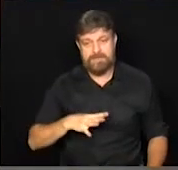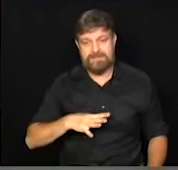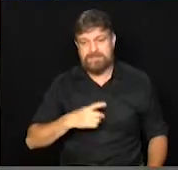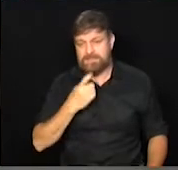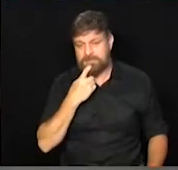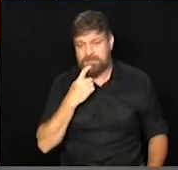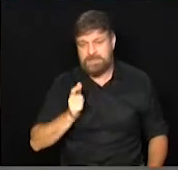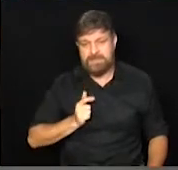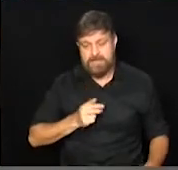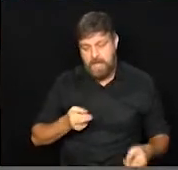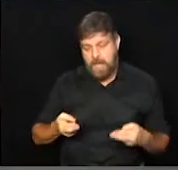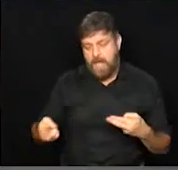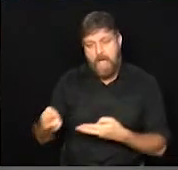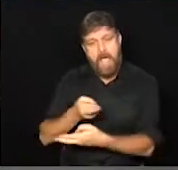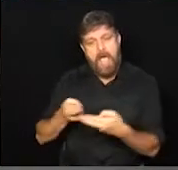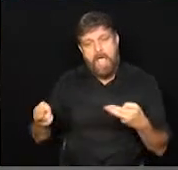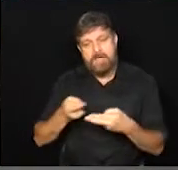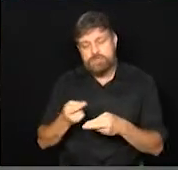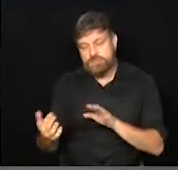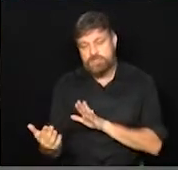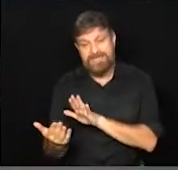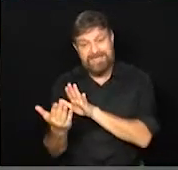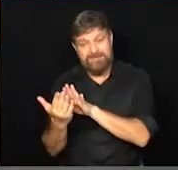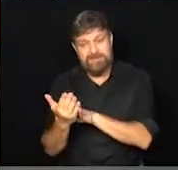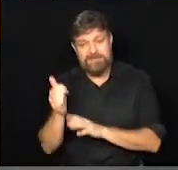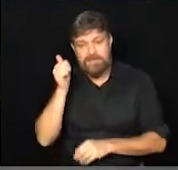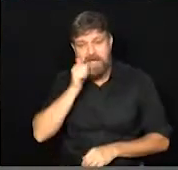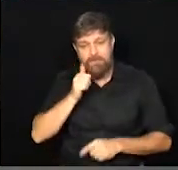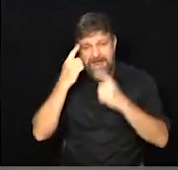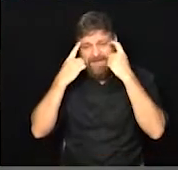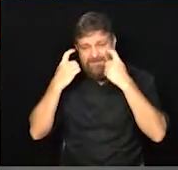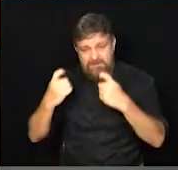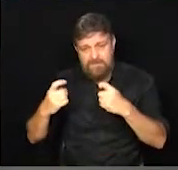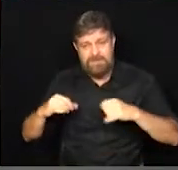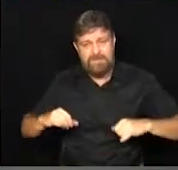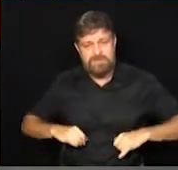de enfrentamento à violência contra a mulher.